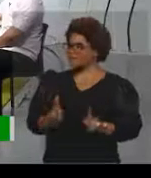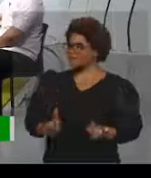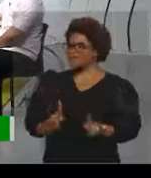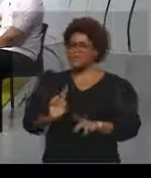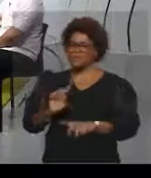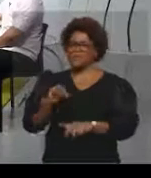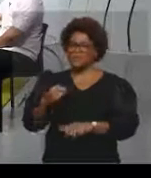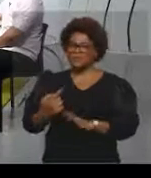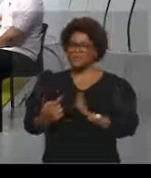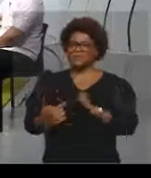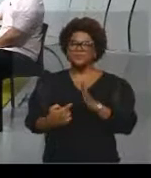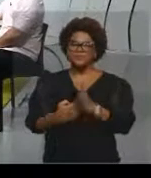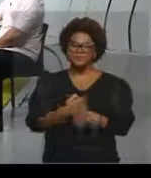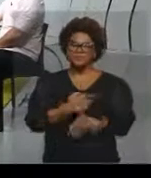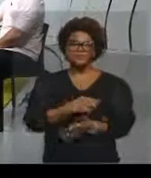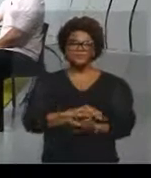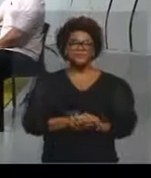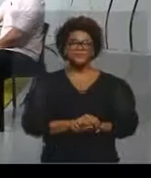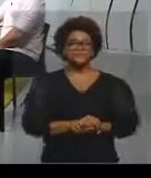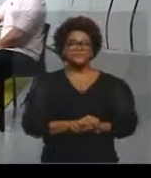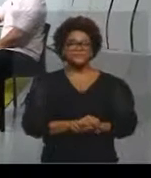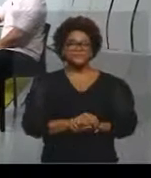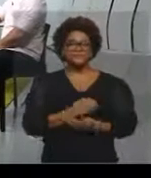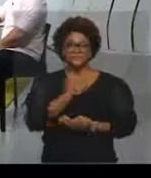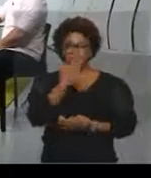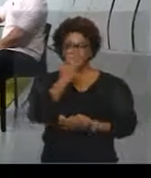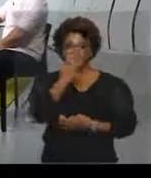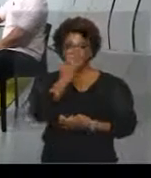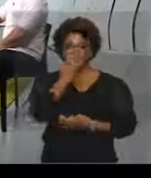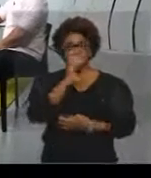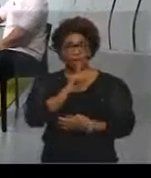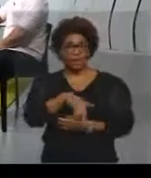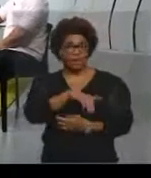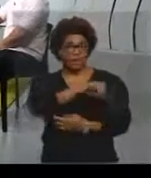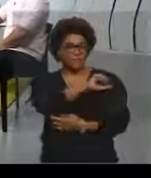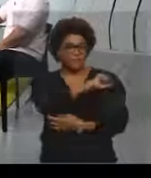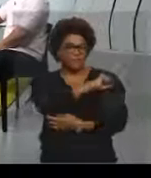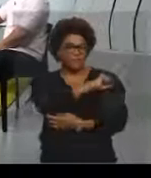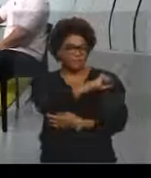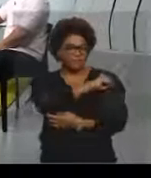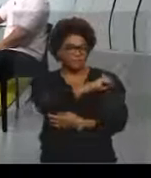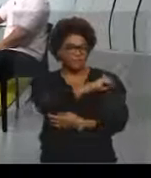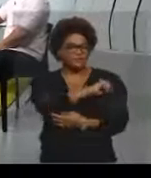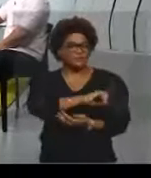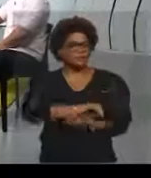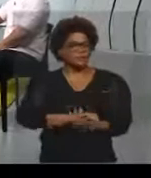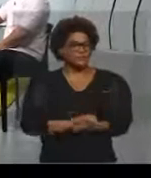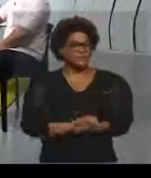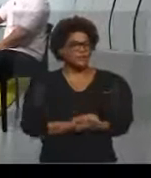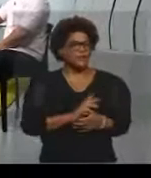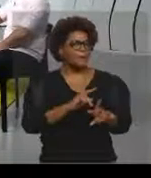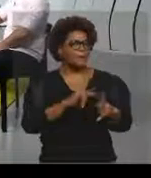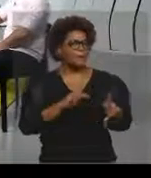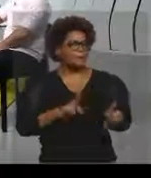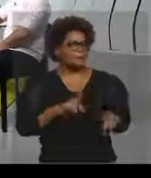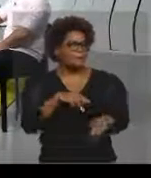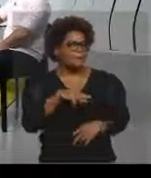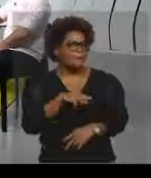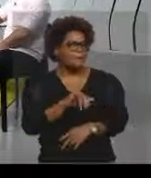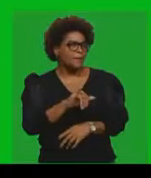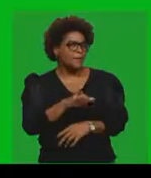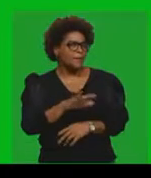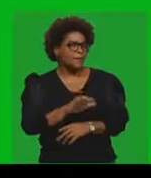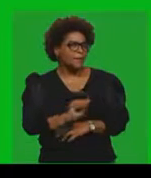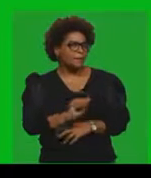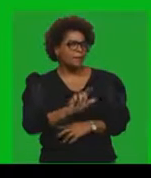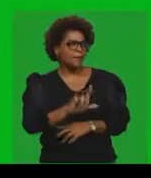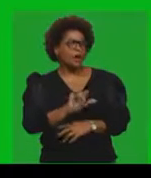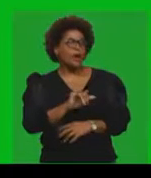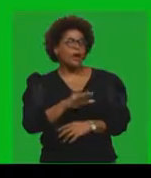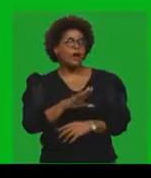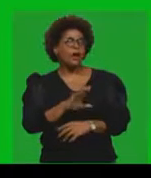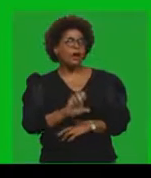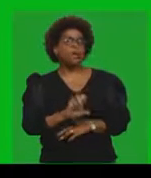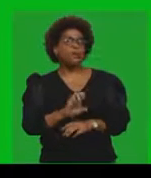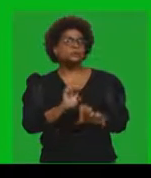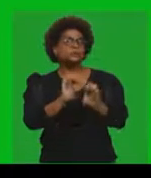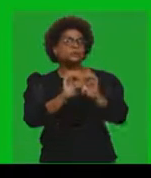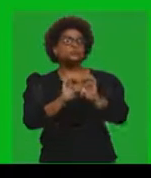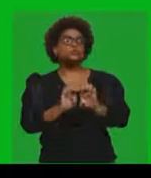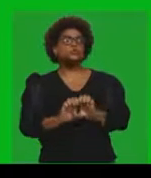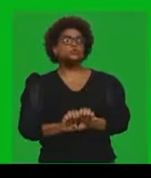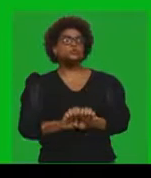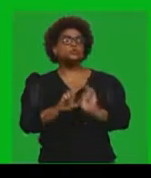próxima. Nossa próxima dúvida agora é uma dúvida de 8º ano. Professora Maria Alice, qual a estrutura do texto